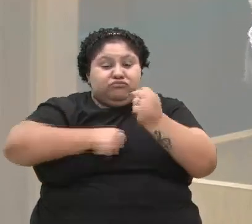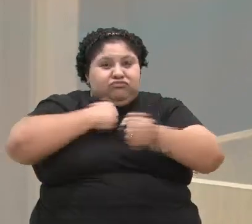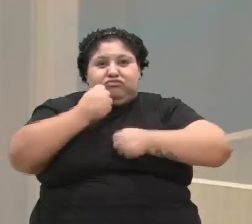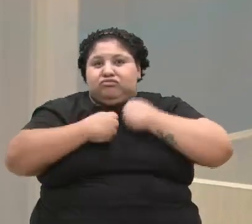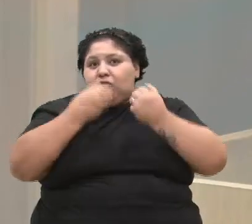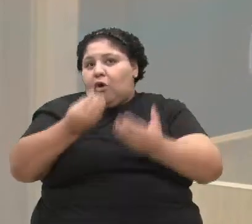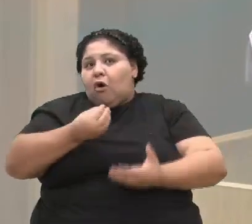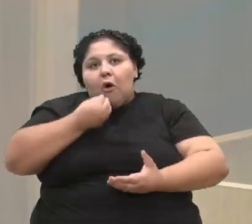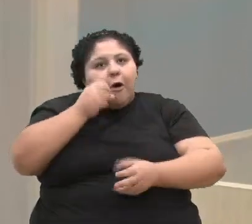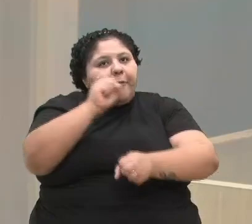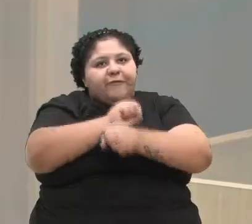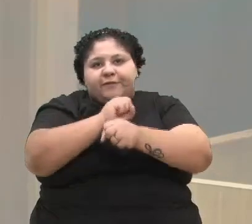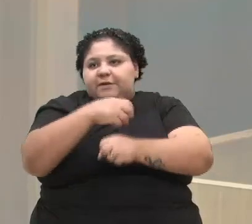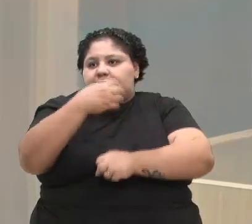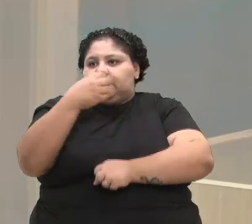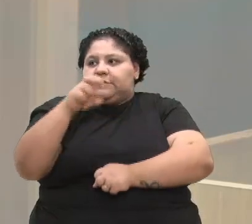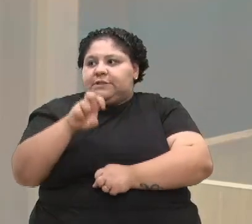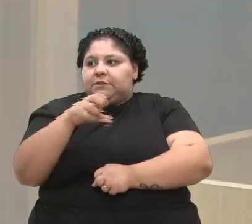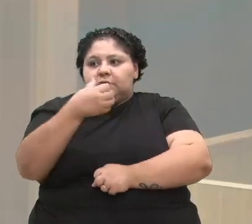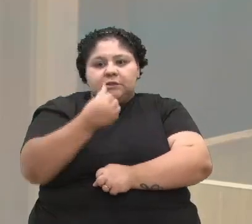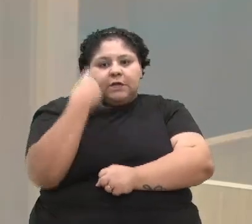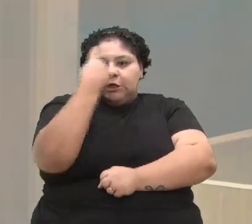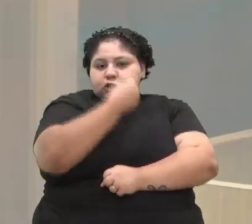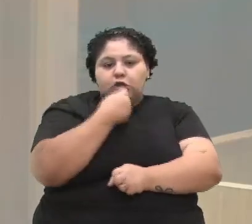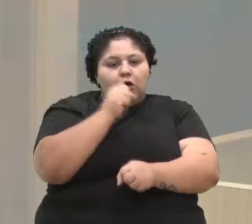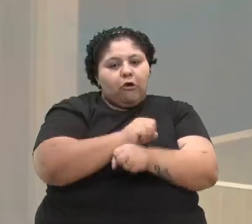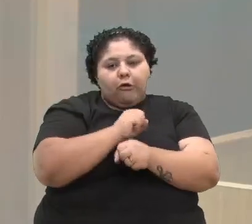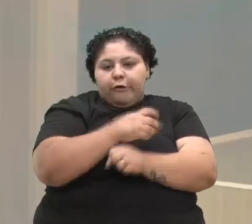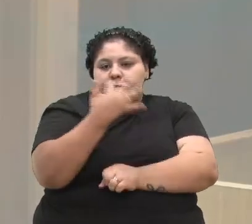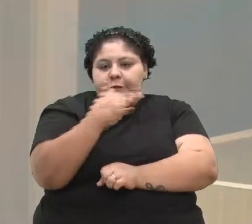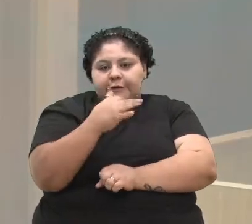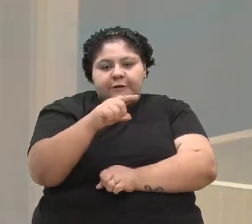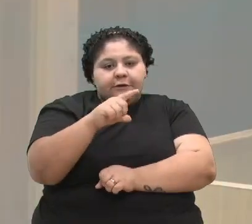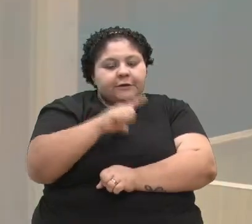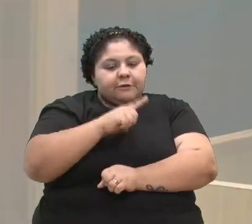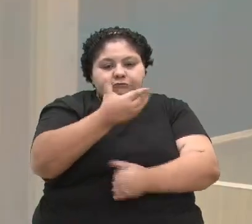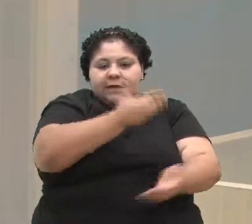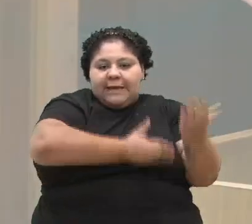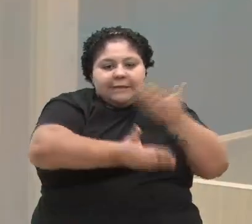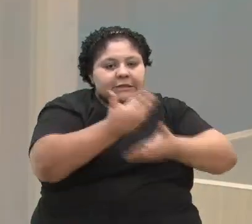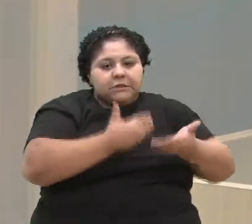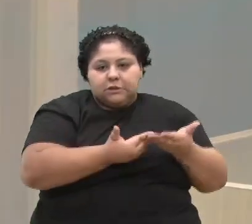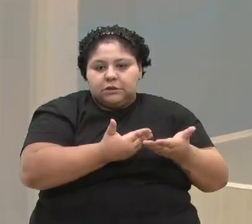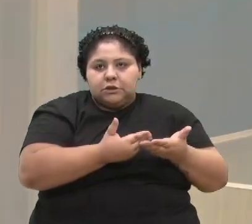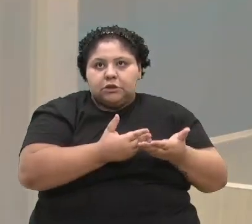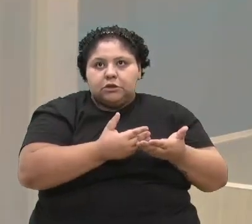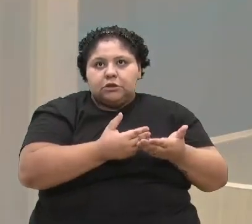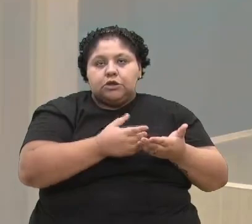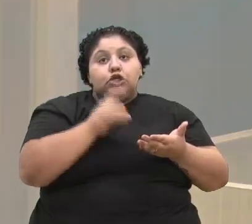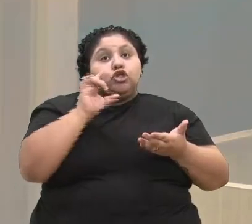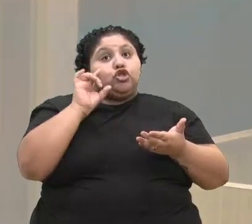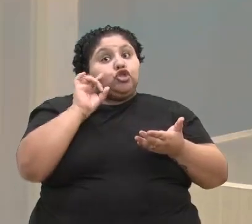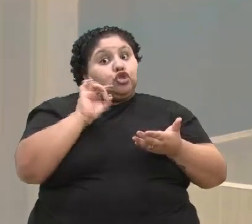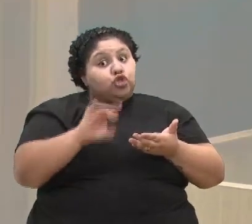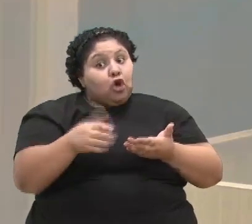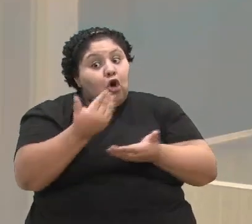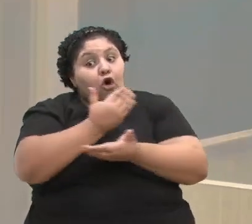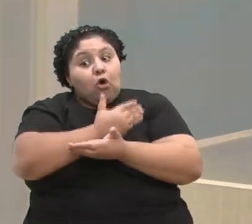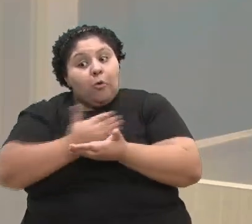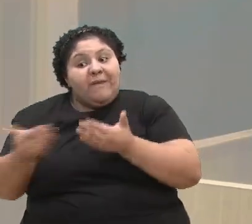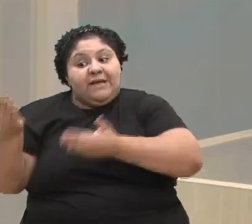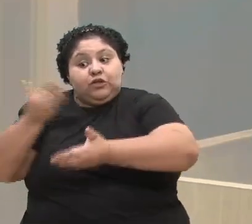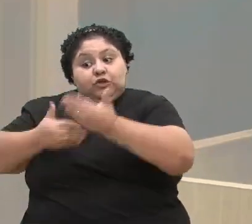certeza, esperando às 5, 6 horas, com dor, não há atendimento. Só há atendimento quando a gente chega lá e pressiona, daí começa a andar,